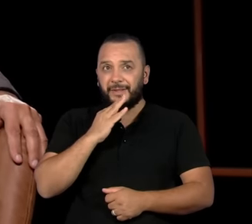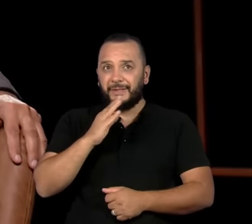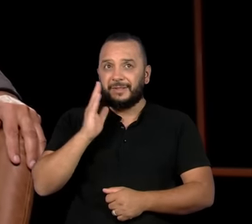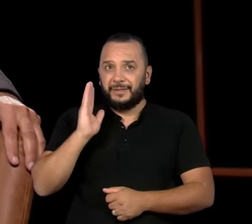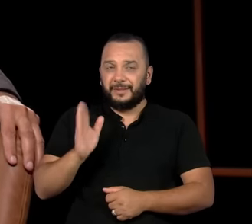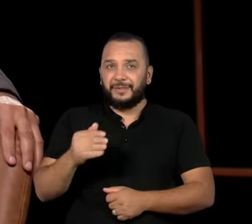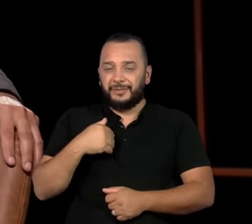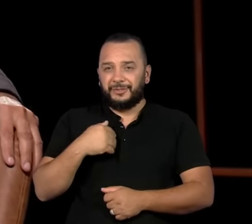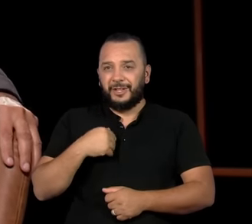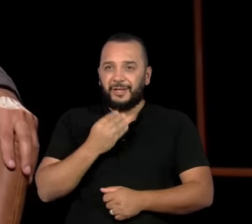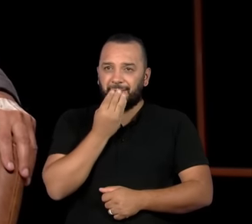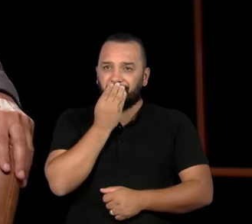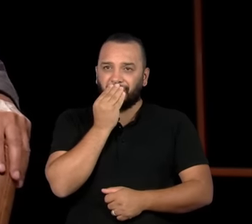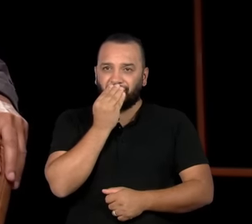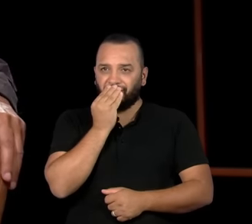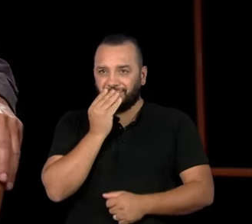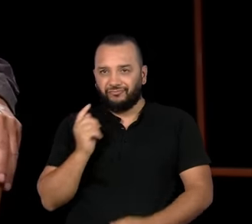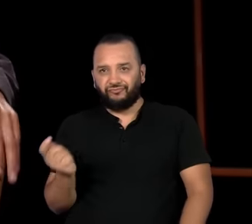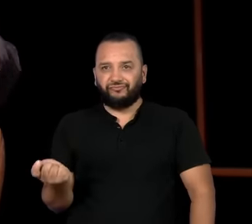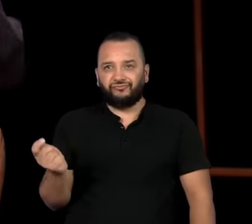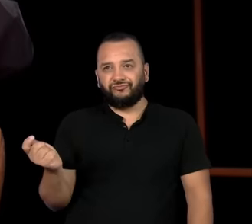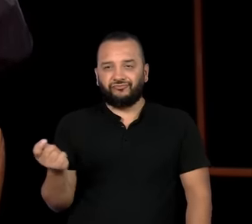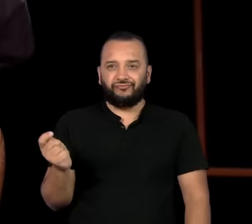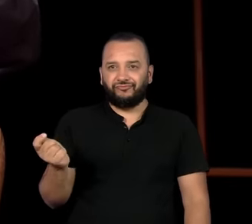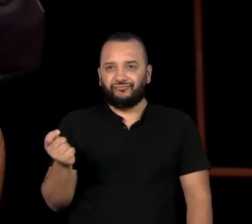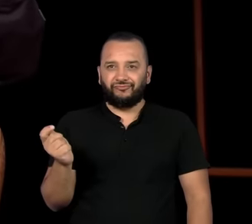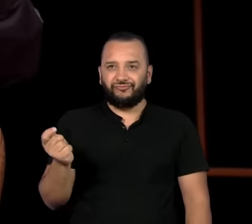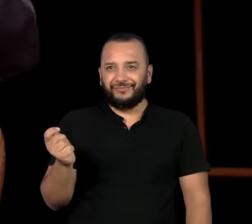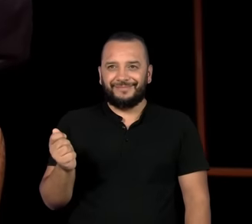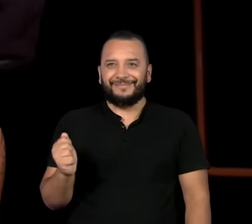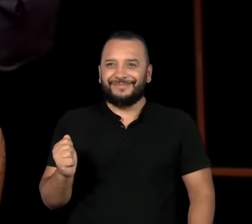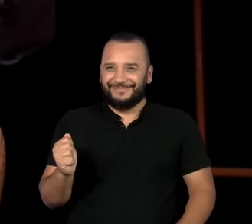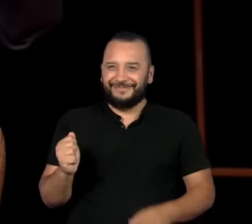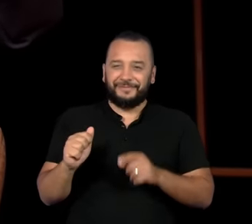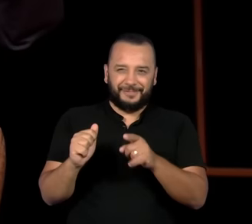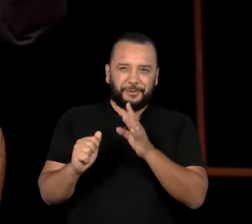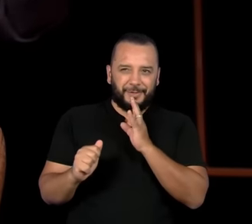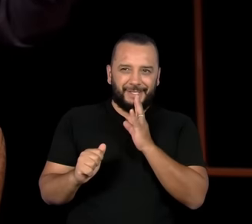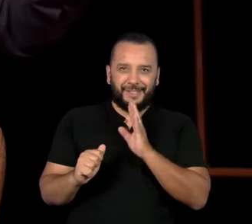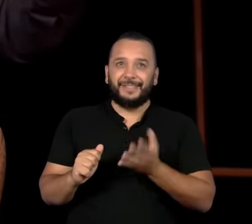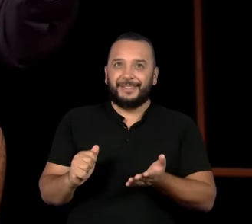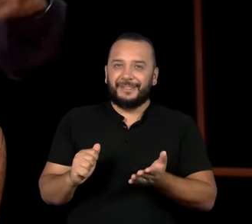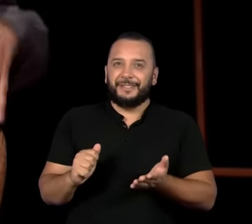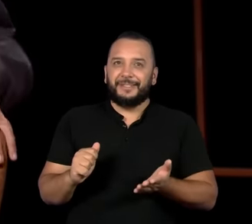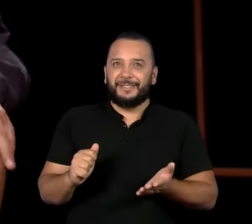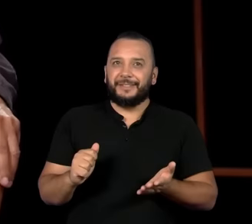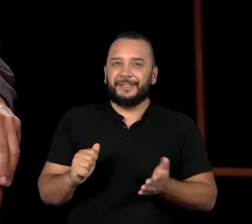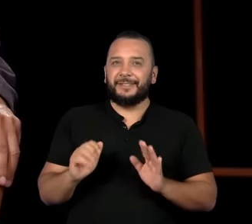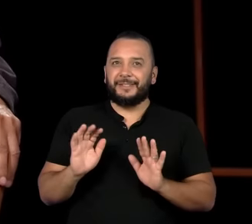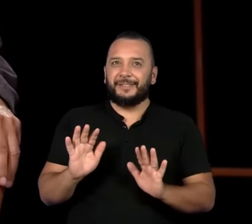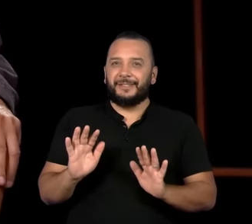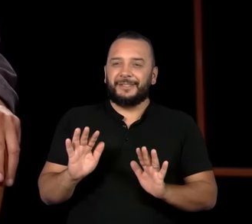Charlie Chaplin. Falo com essa pompa toda, né? Dá a impressão que é uma coisa séria, mas não